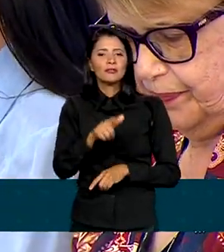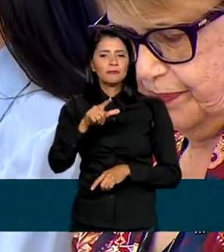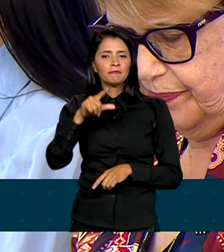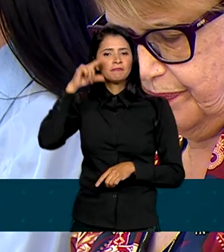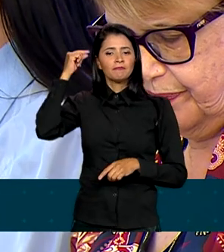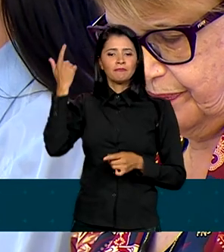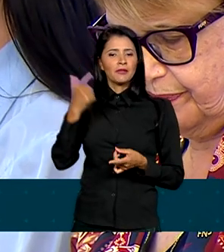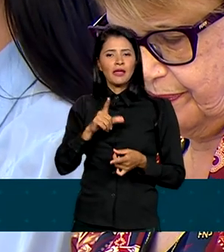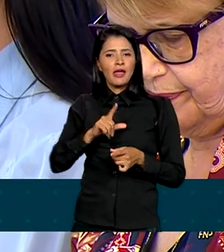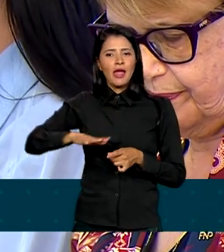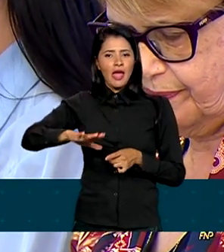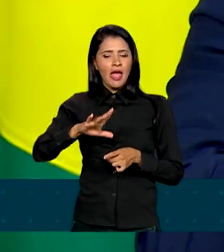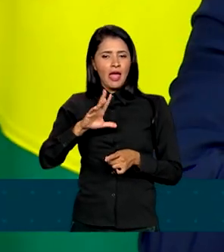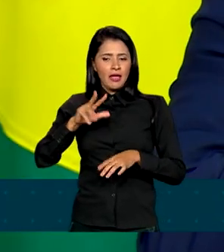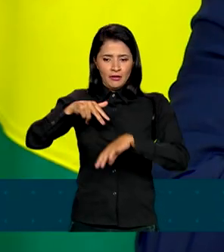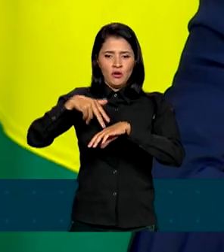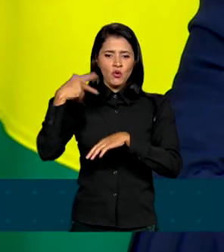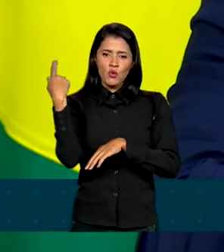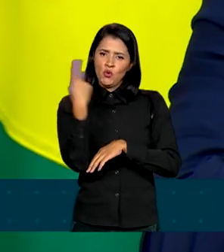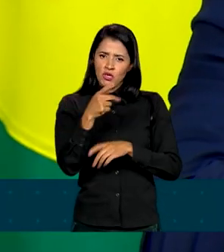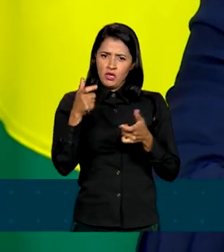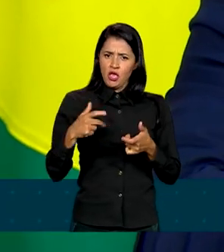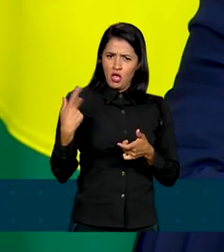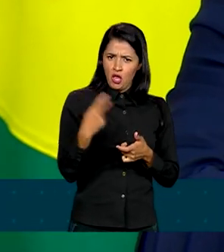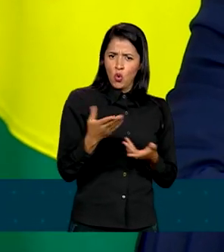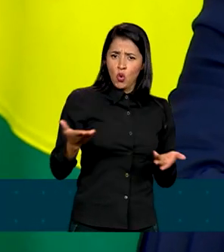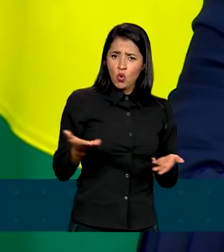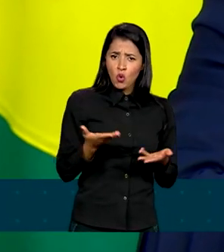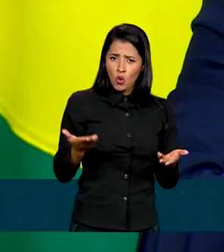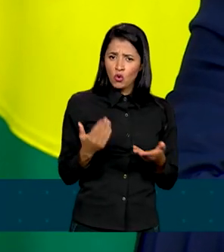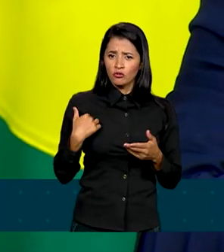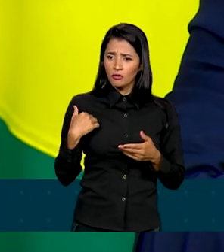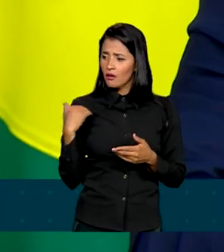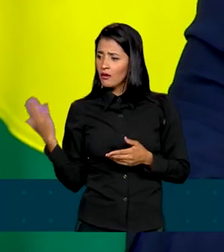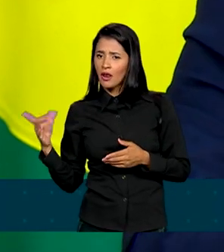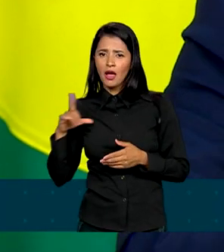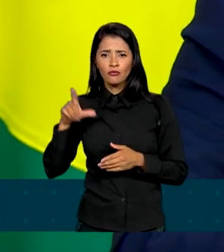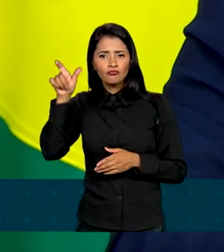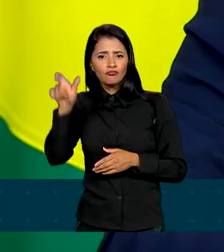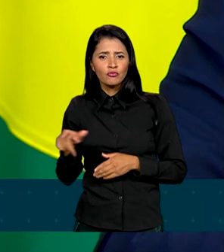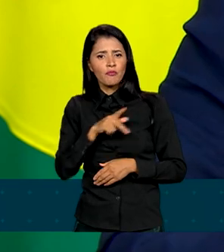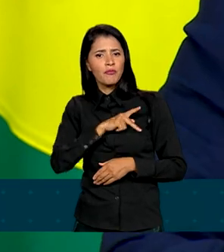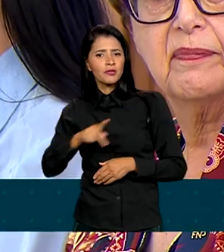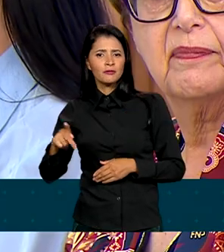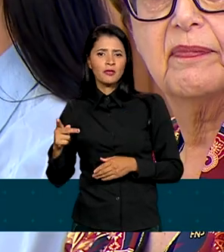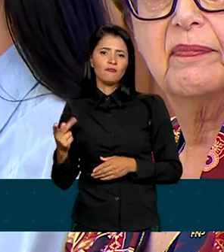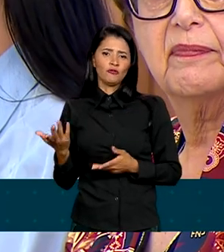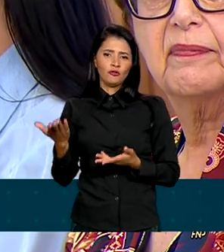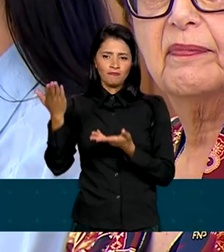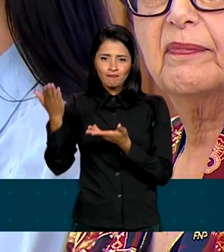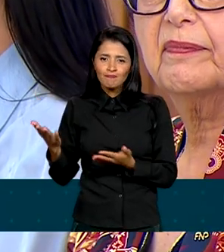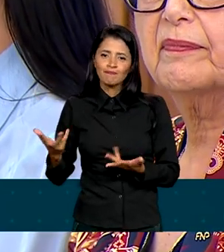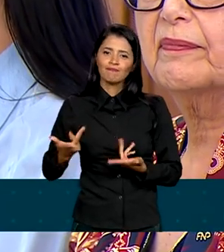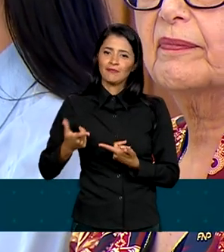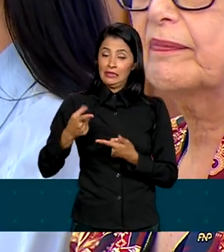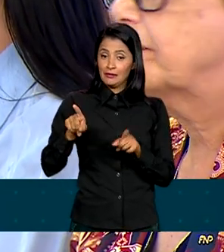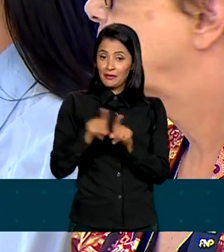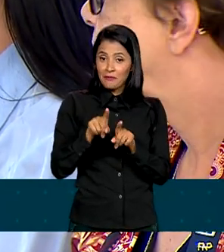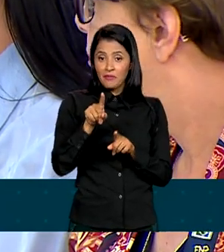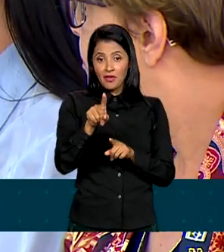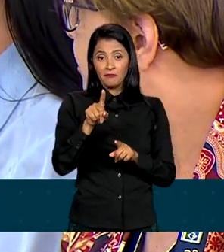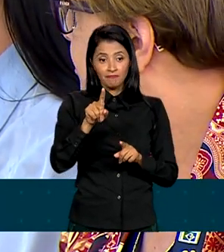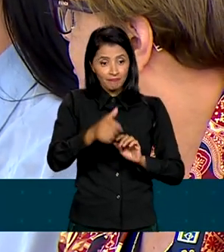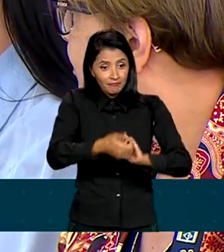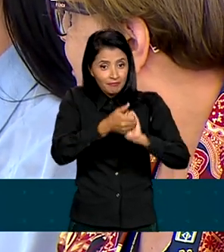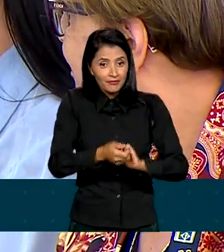ocupe o seu espaço, de fato, do que é seu hoje ao lado de um grande presidente. E eu gostaria de cumprimentar aqui a todos,